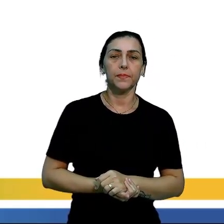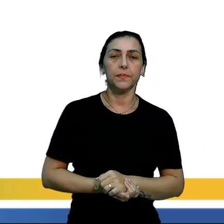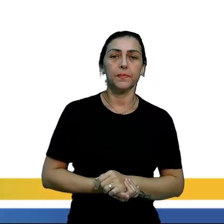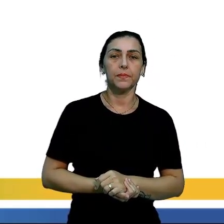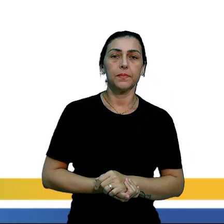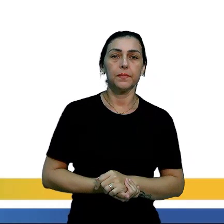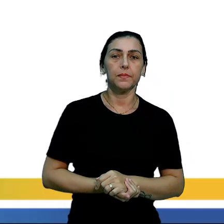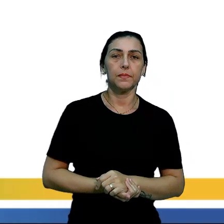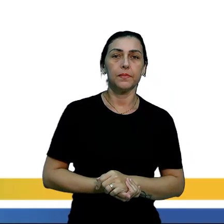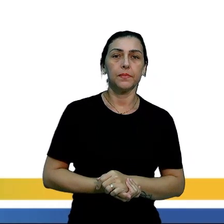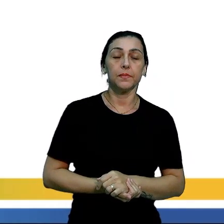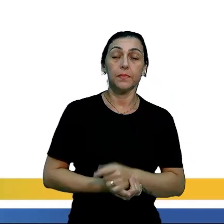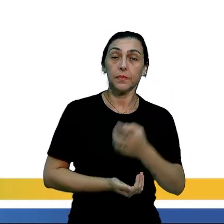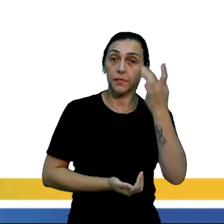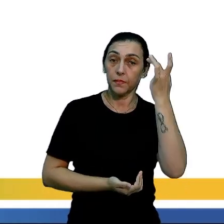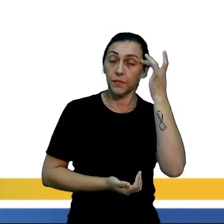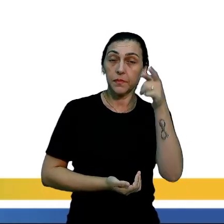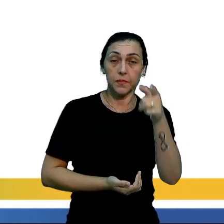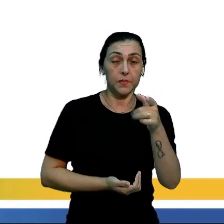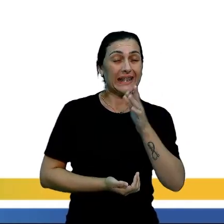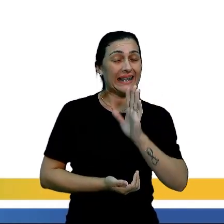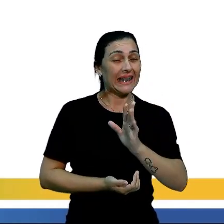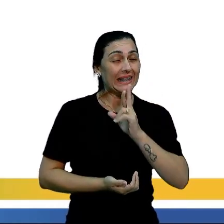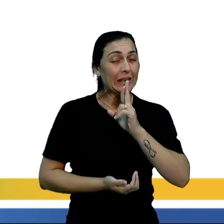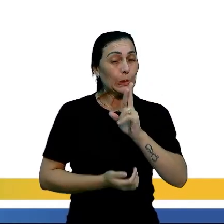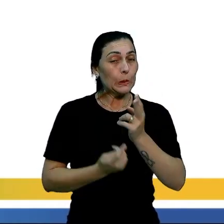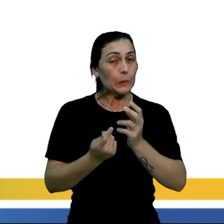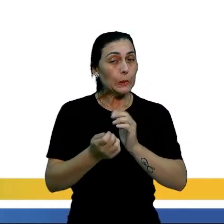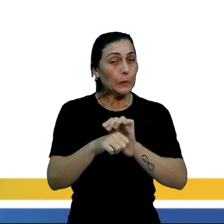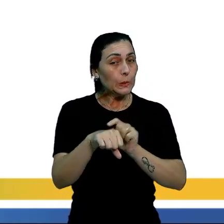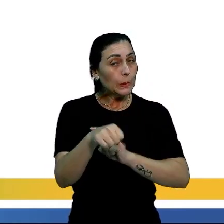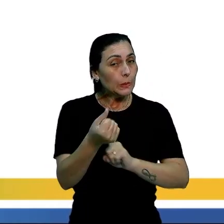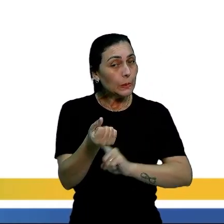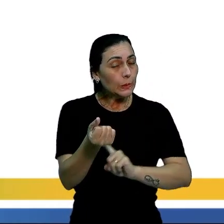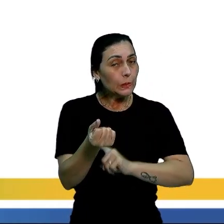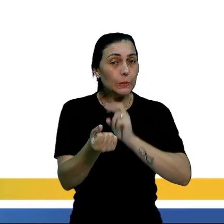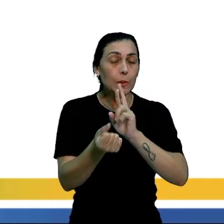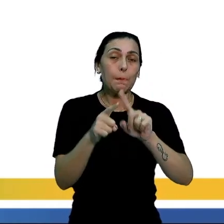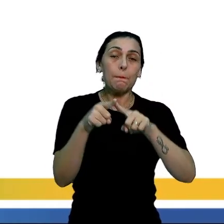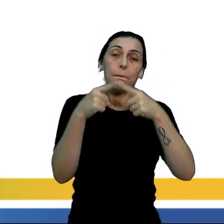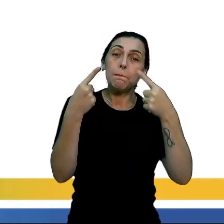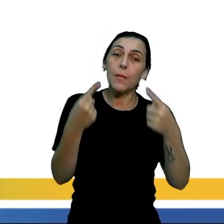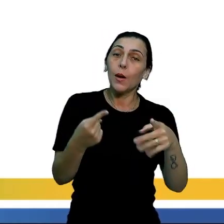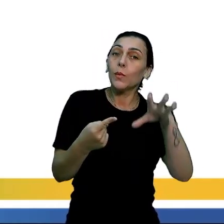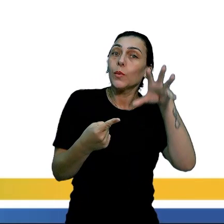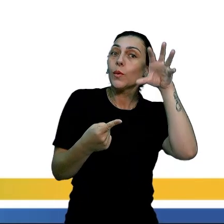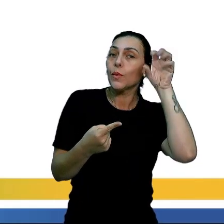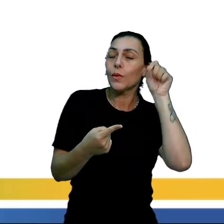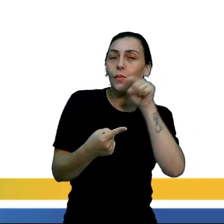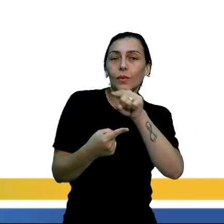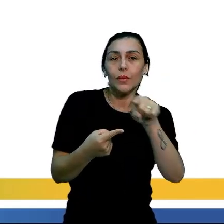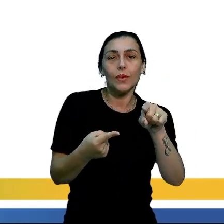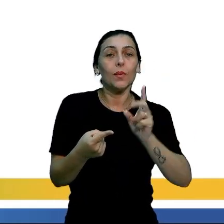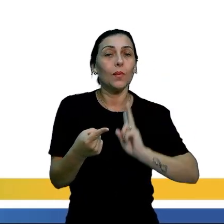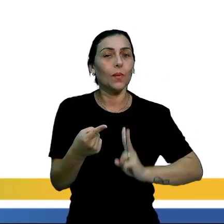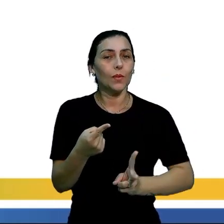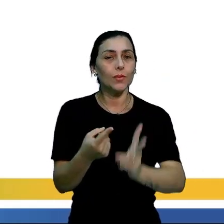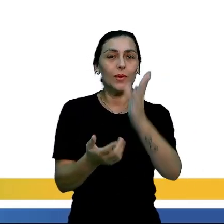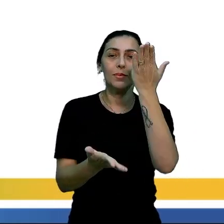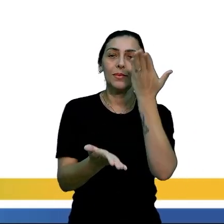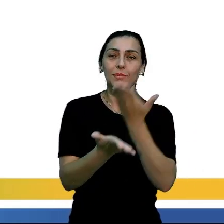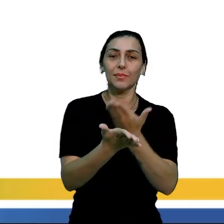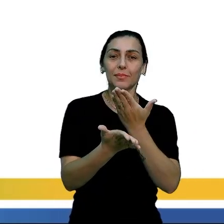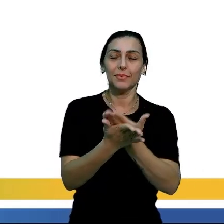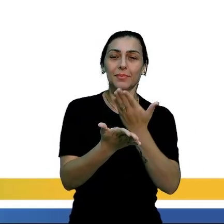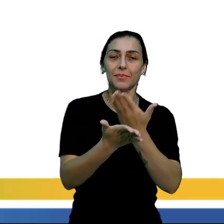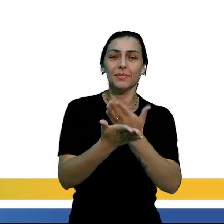uma resposta ali que eu acho que você já está na ponta da língua aí para falar, né? Mas como eu não estou escutando vocês mesmo, eu continuo aqui minha aula.